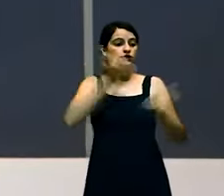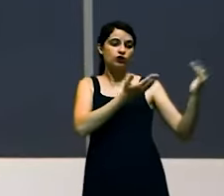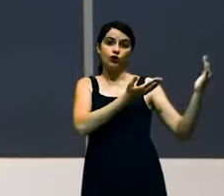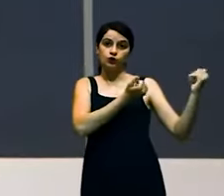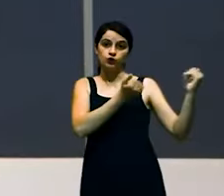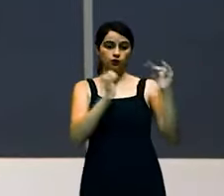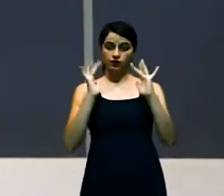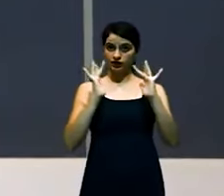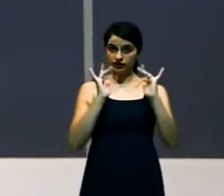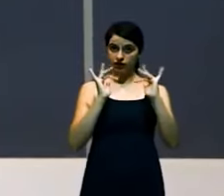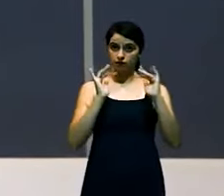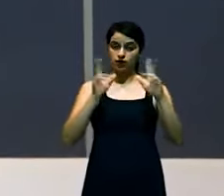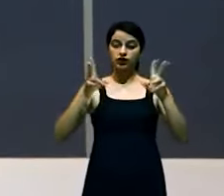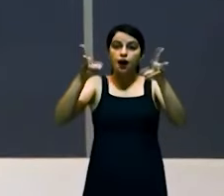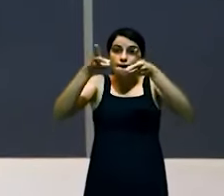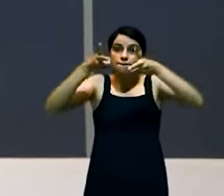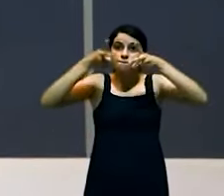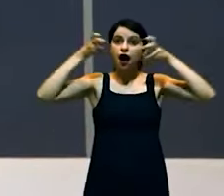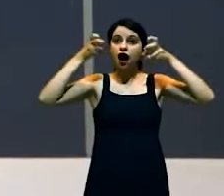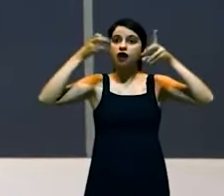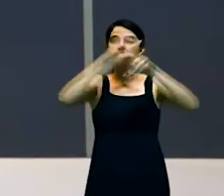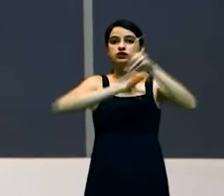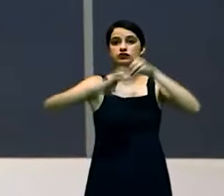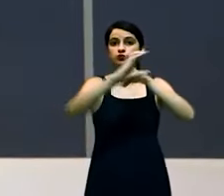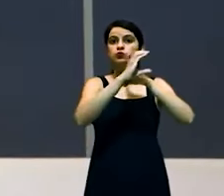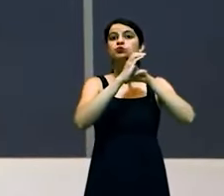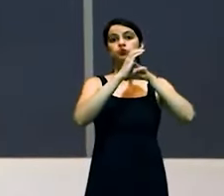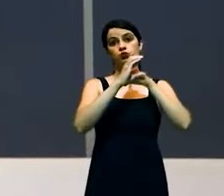bem, vai dizer o seguinte: eu vou sentar no meio de vocês